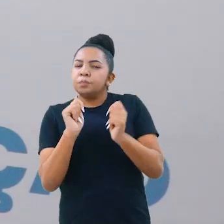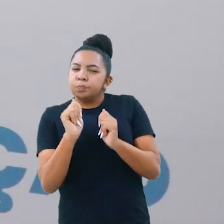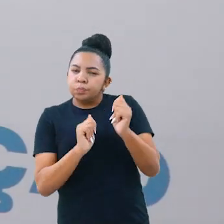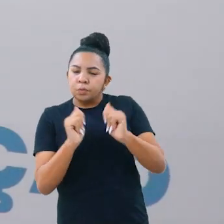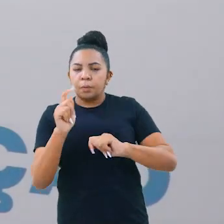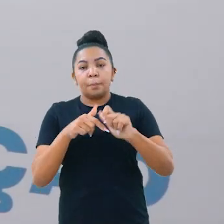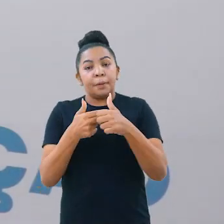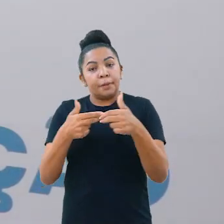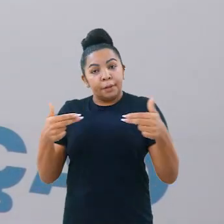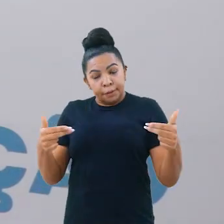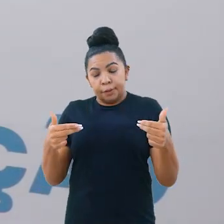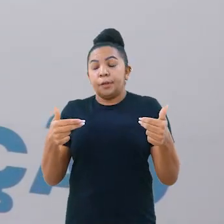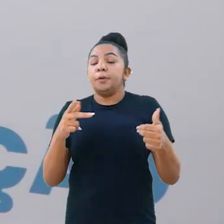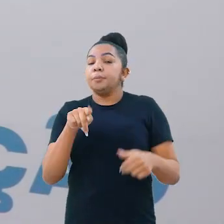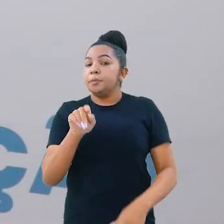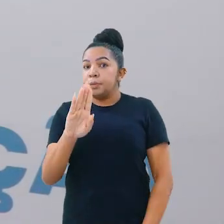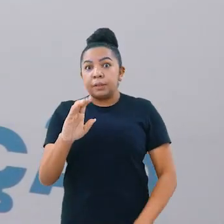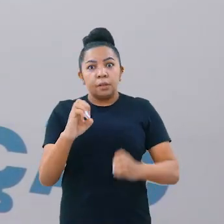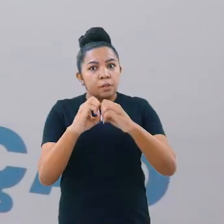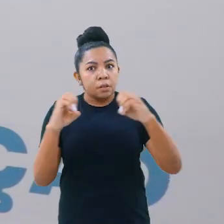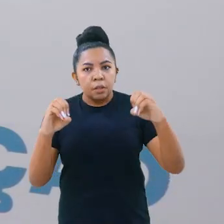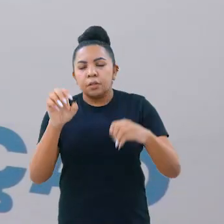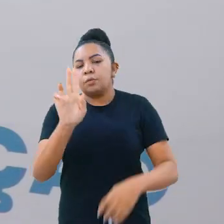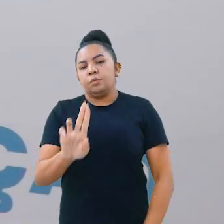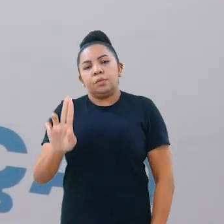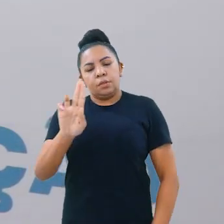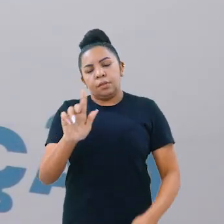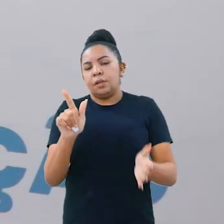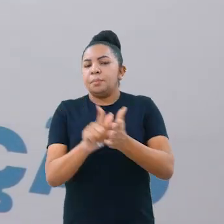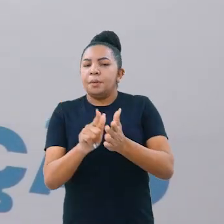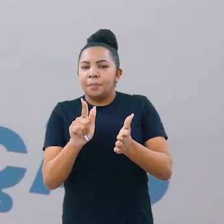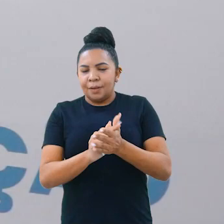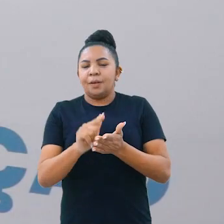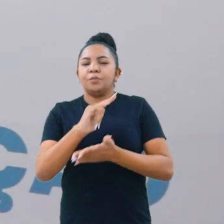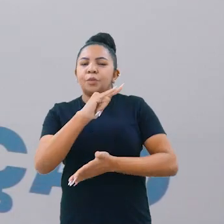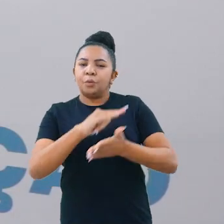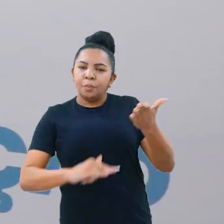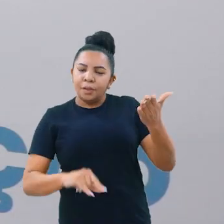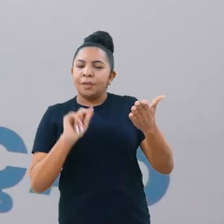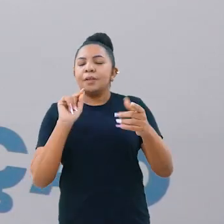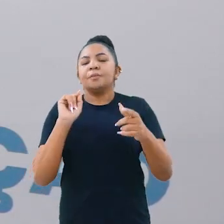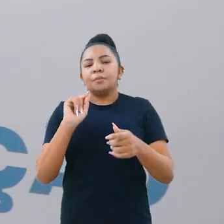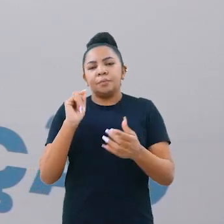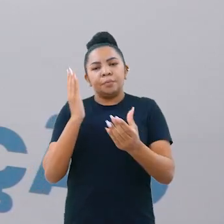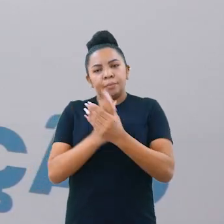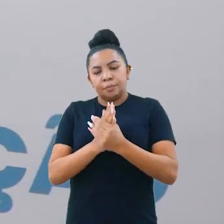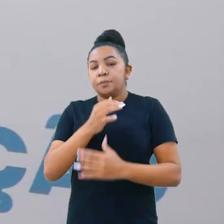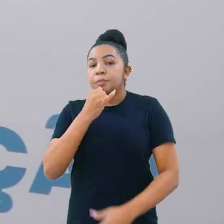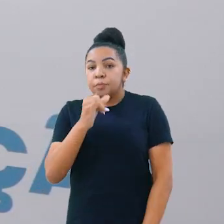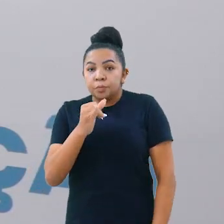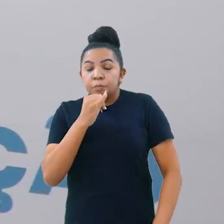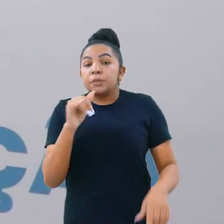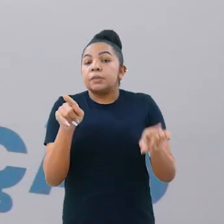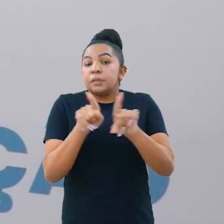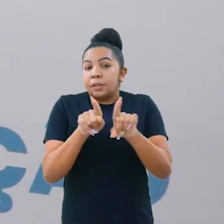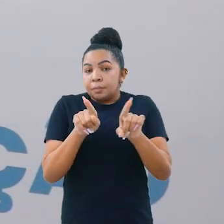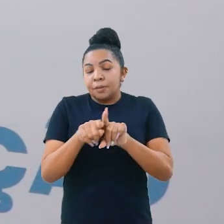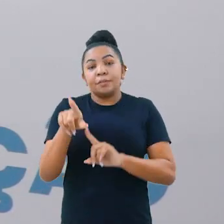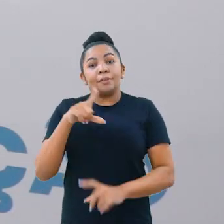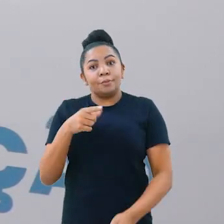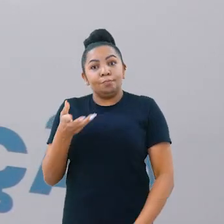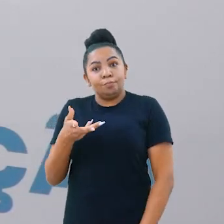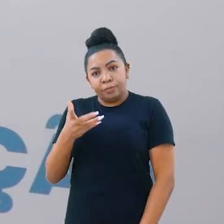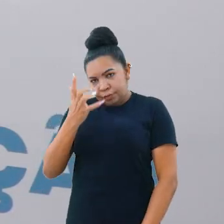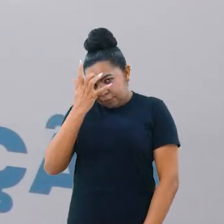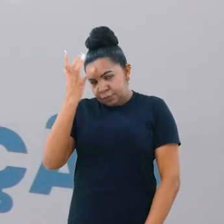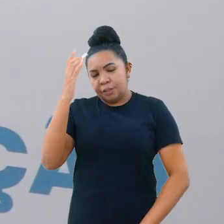de recursos públicos, né? A gente zera papel na formatação de documentos e de processos eletrônicos. E além